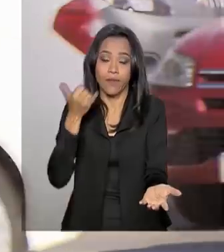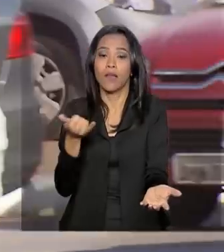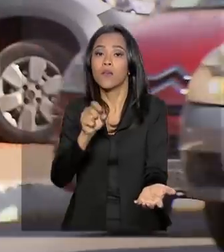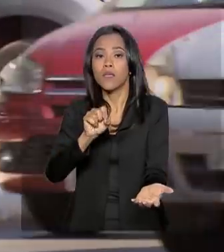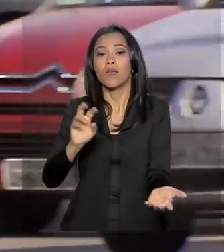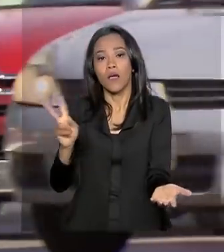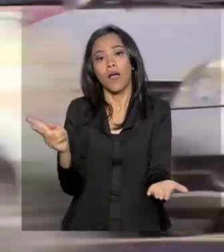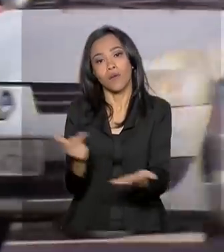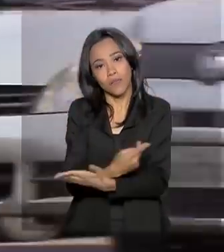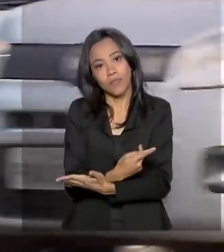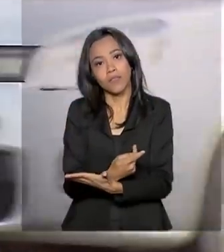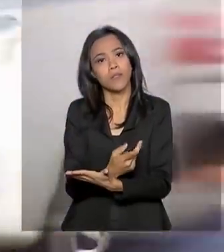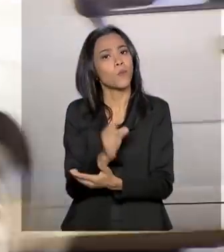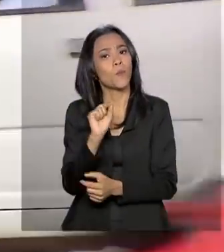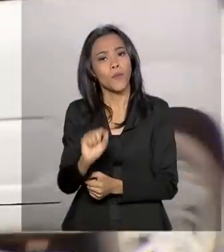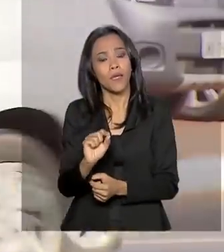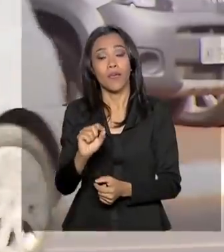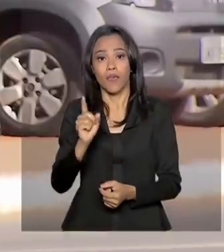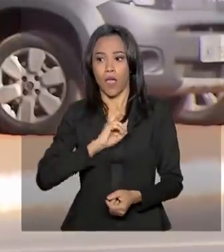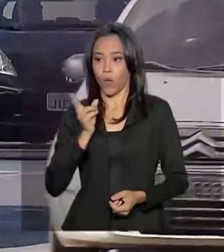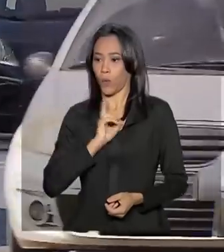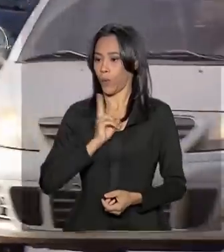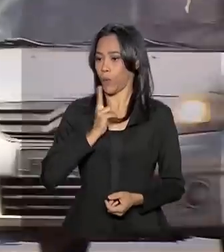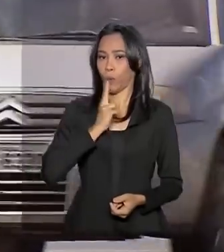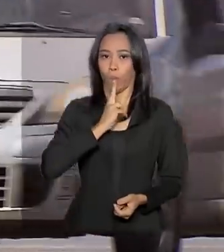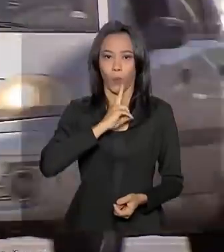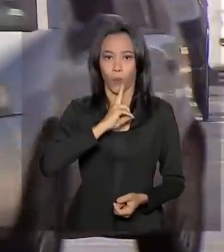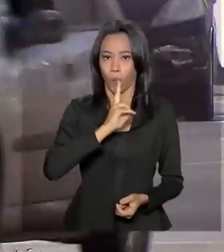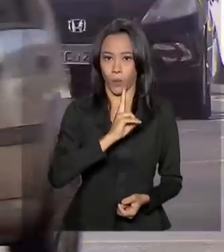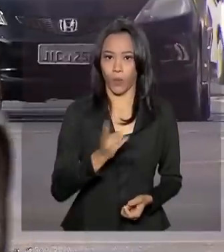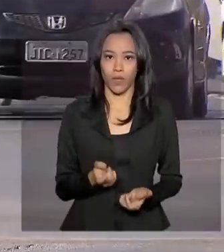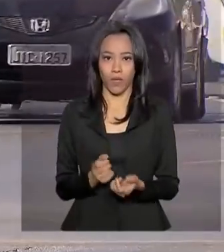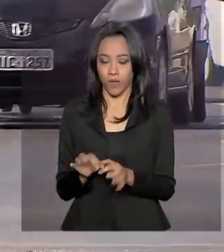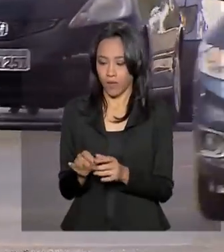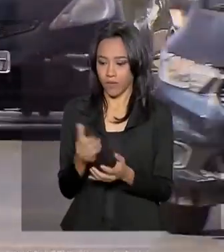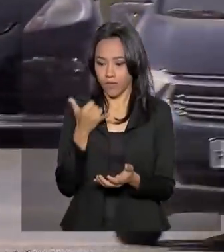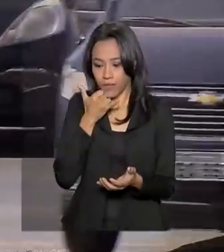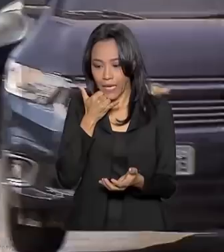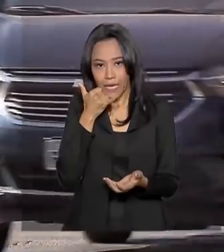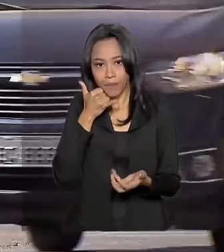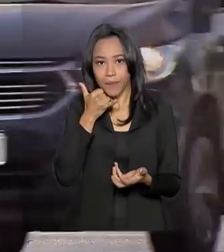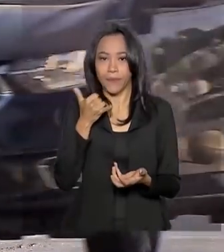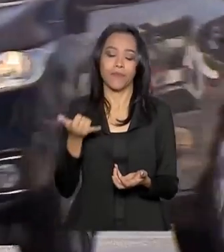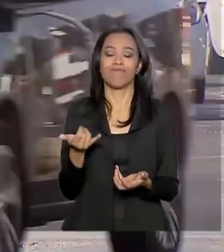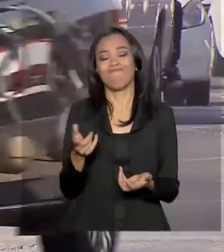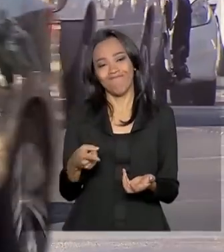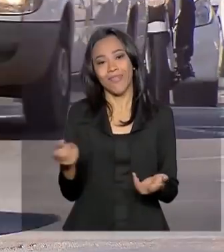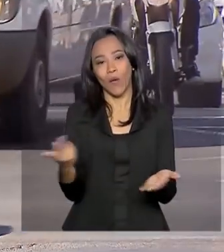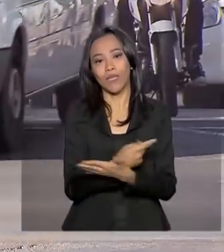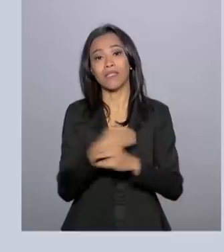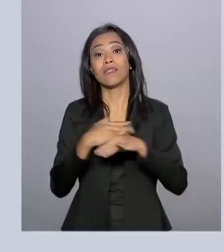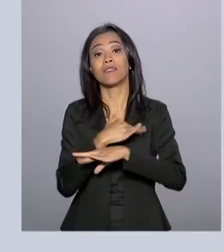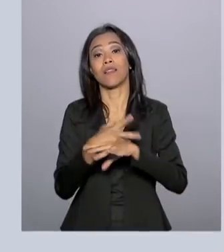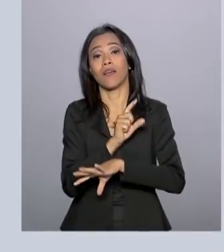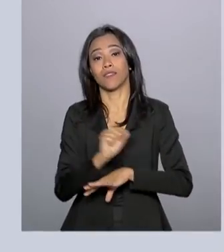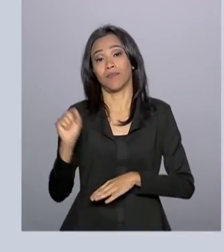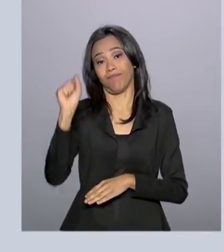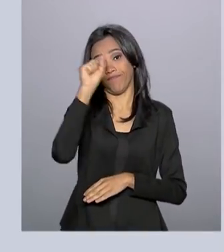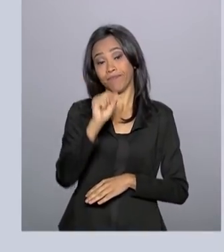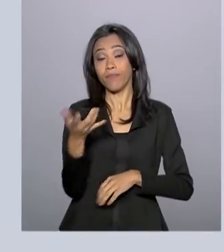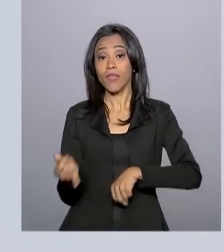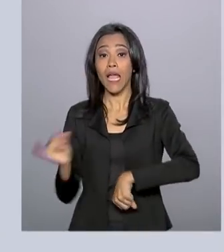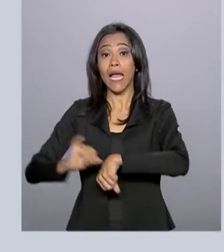resultado dos tempos atuais, onde a pressa e a informática dominam a vida nos grandes centros. As